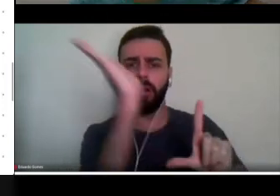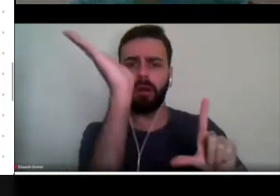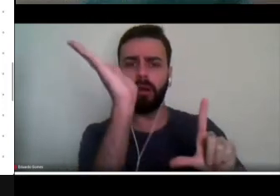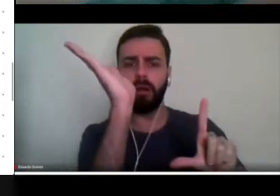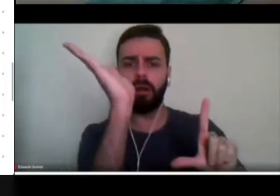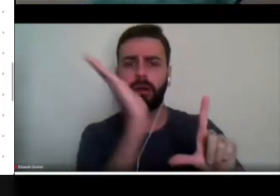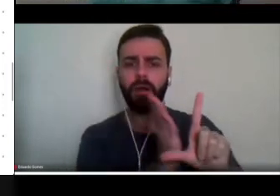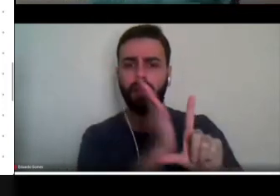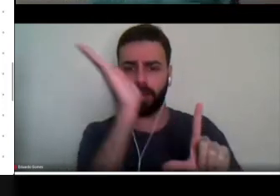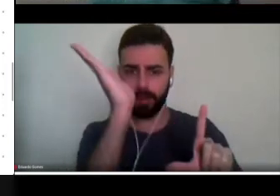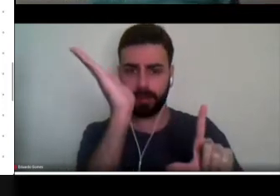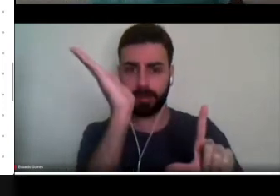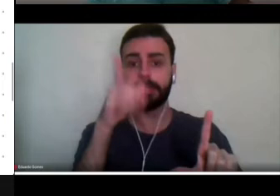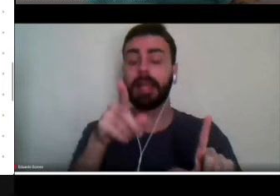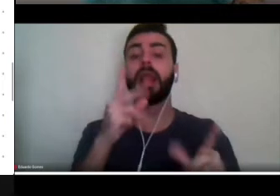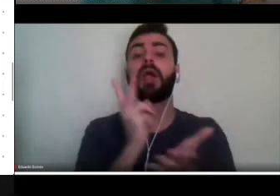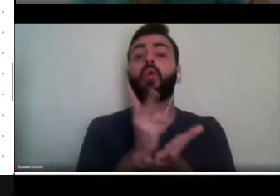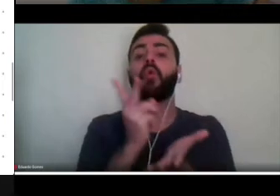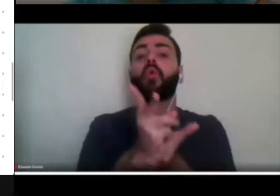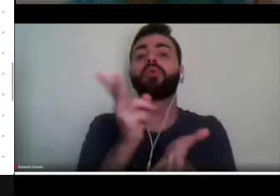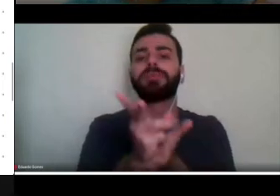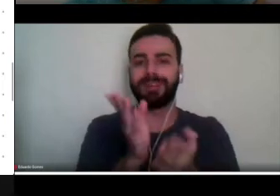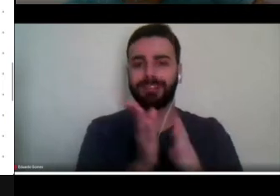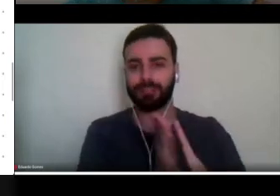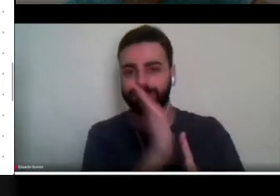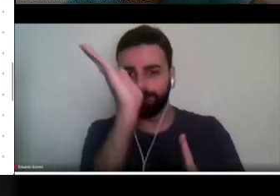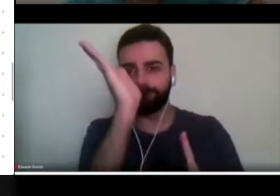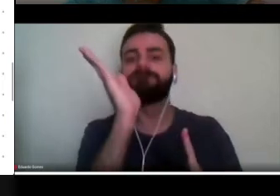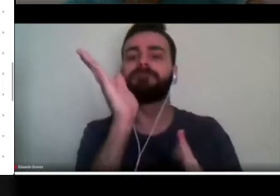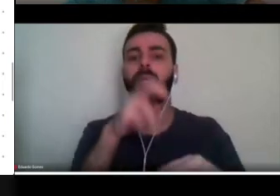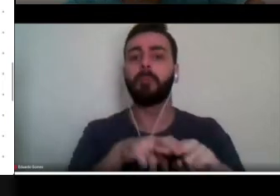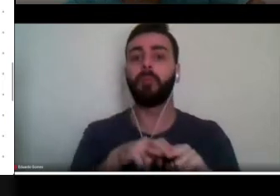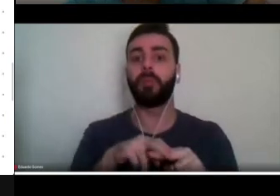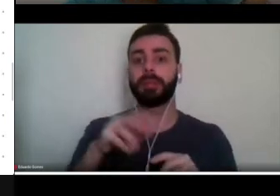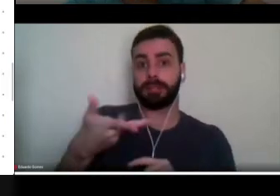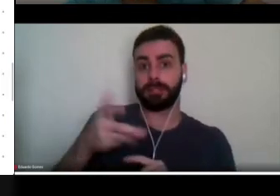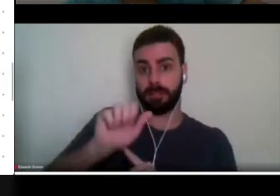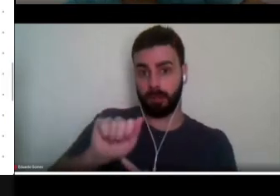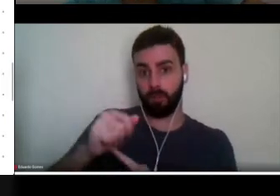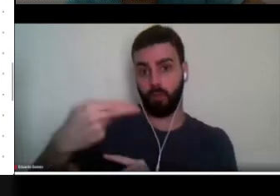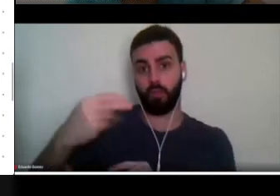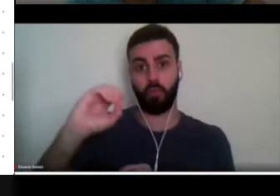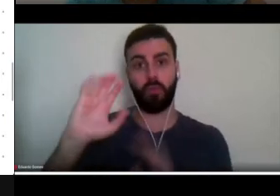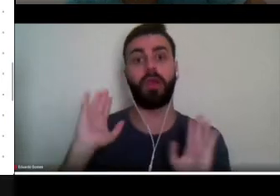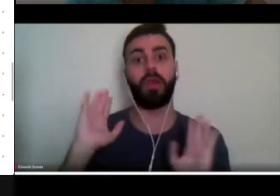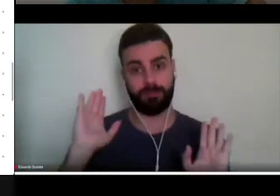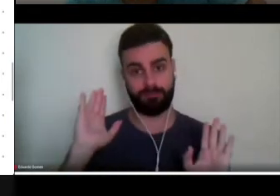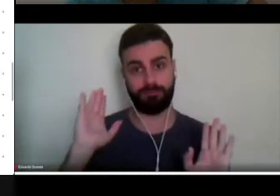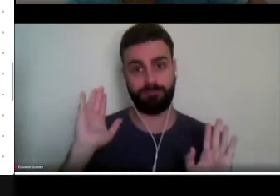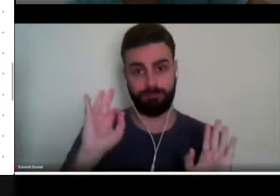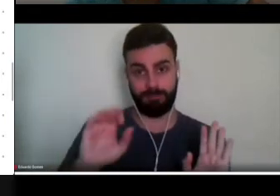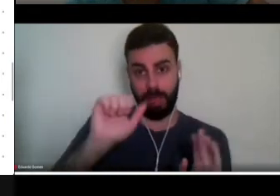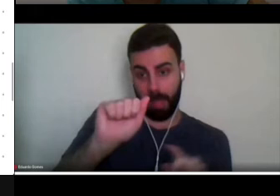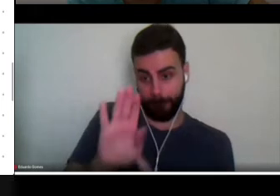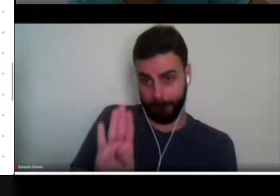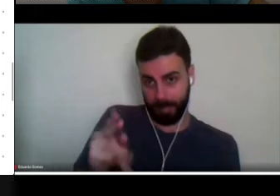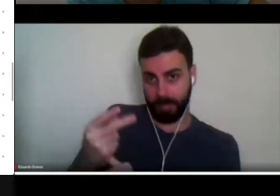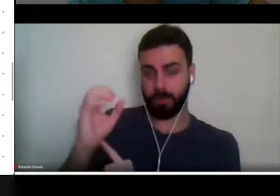0. Claro? E para o ponto 3 segundos, para 3 segundos, o que eu